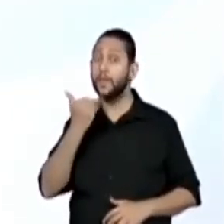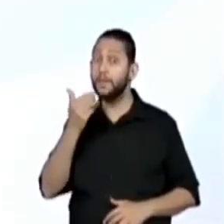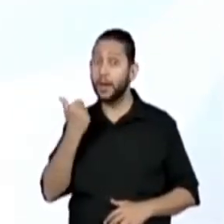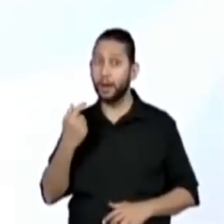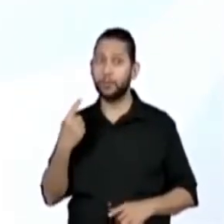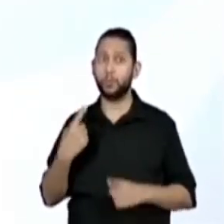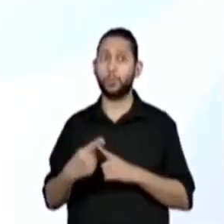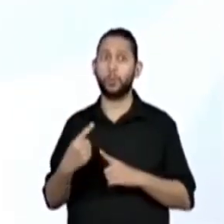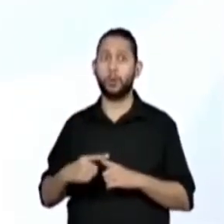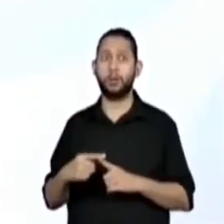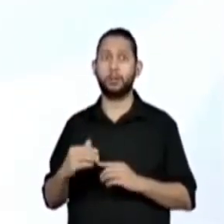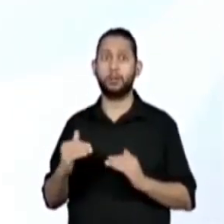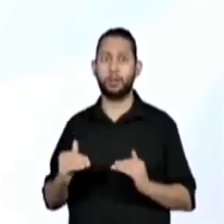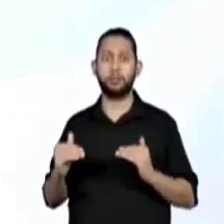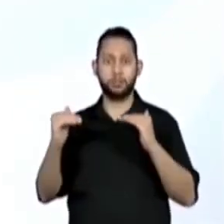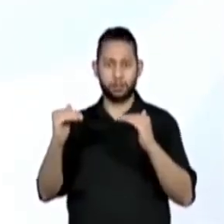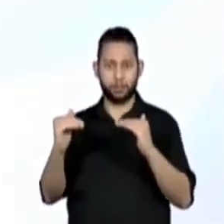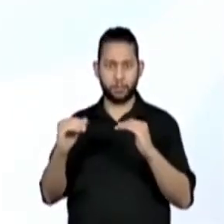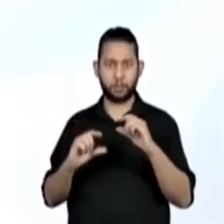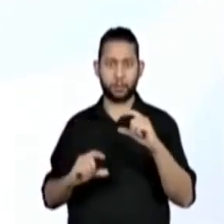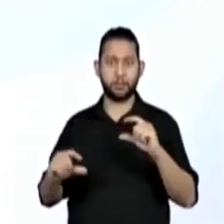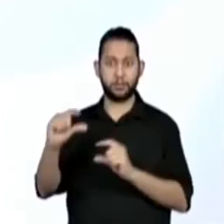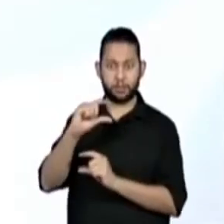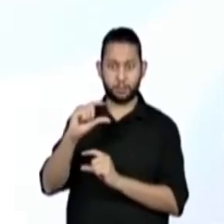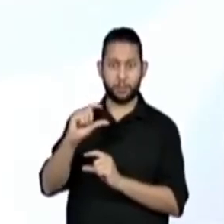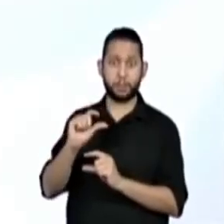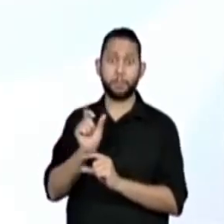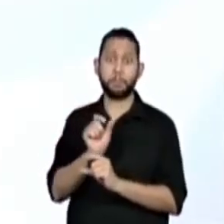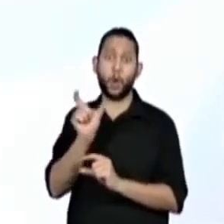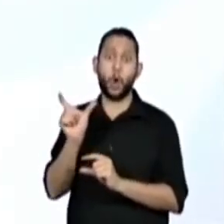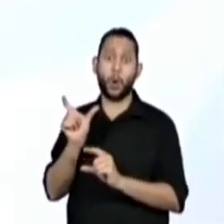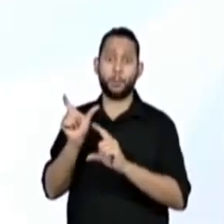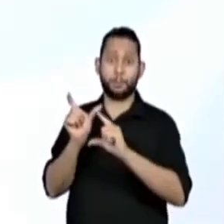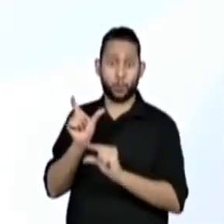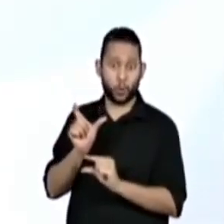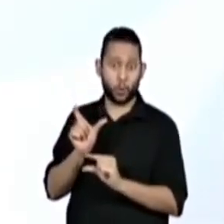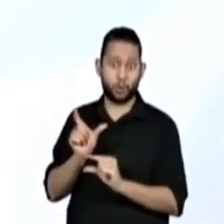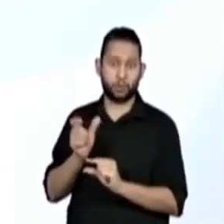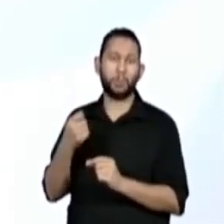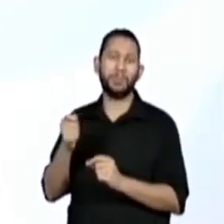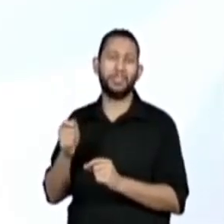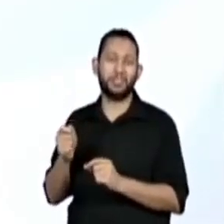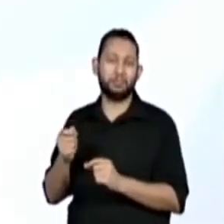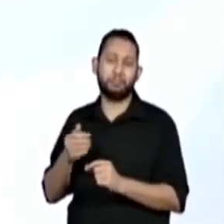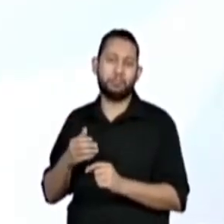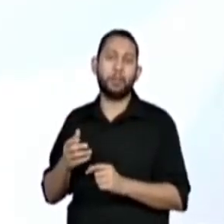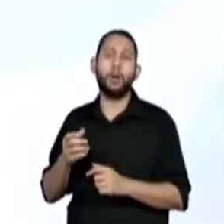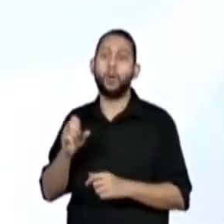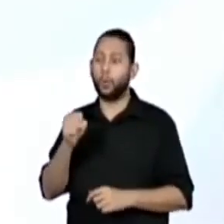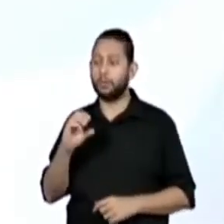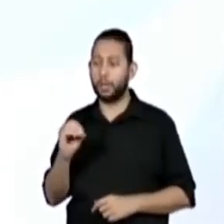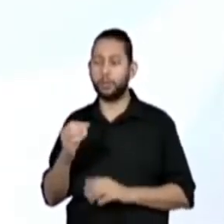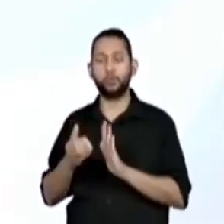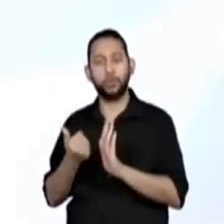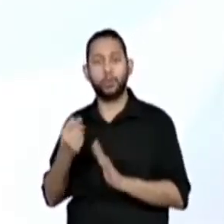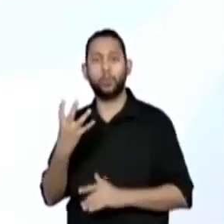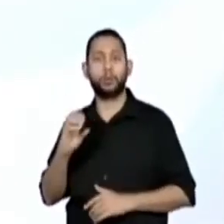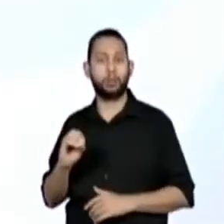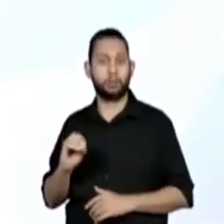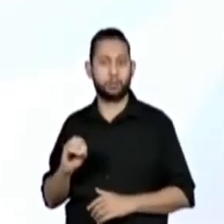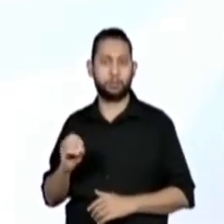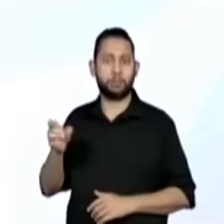fácil porque o número tá em cima é maior que o que tá embaixo não precisa emprestar nada 80 tirar 40 sobra